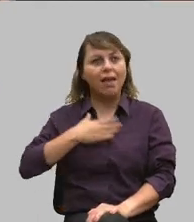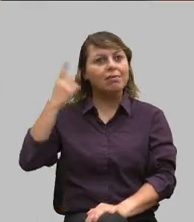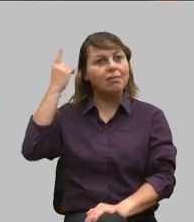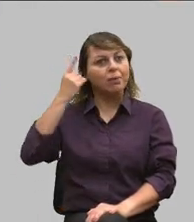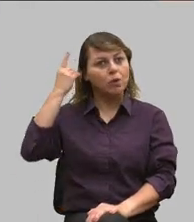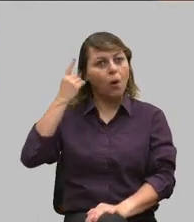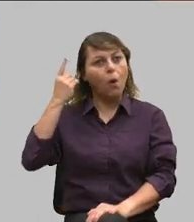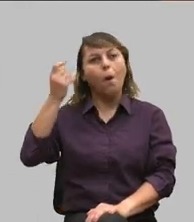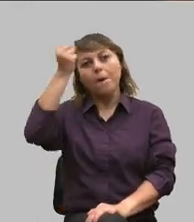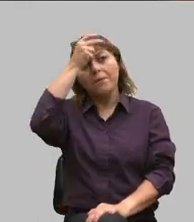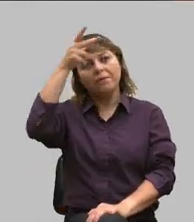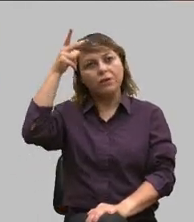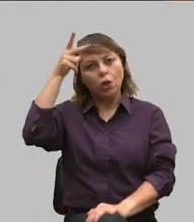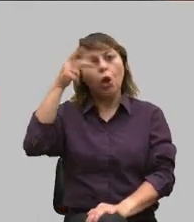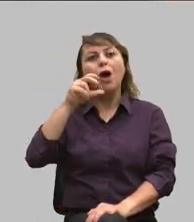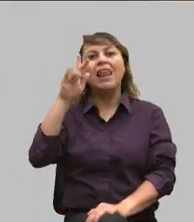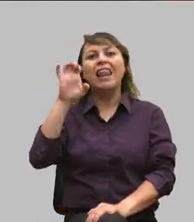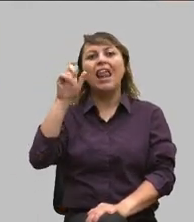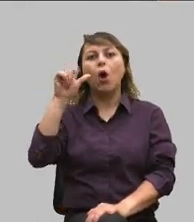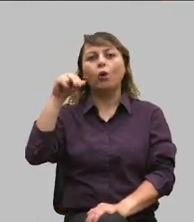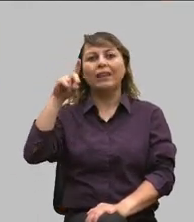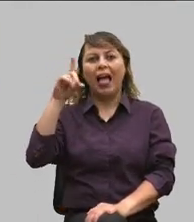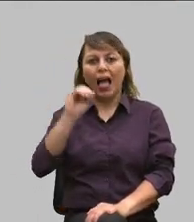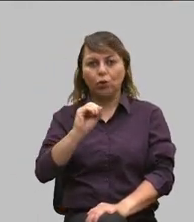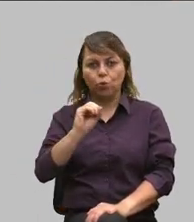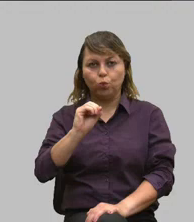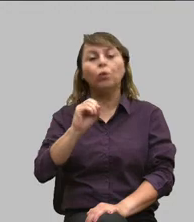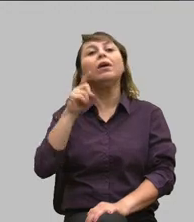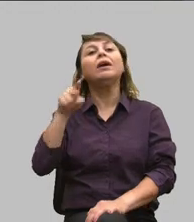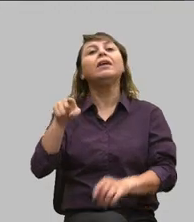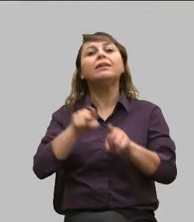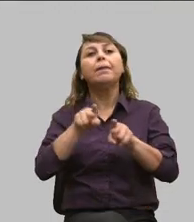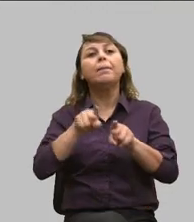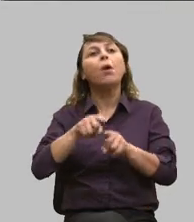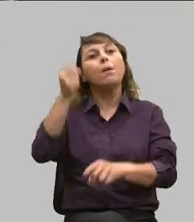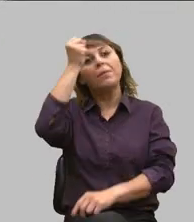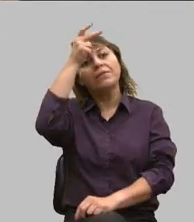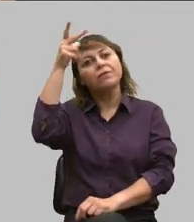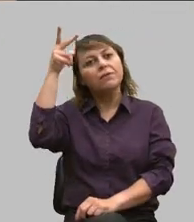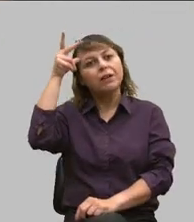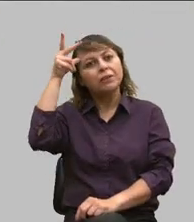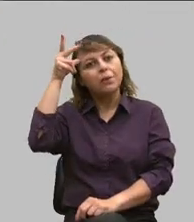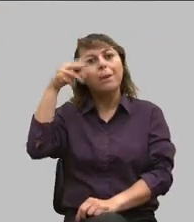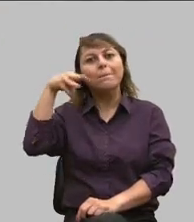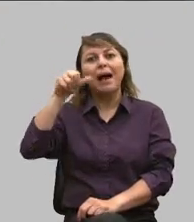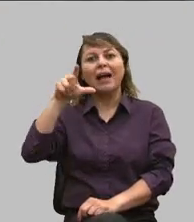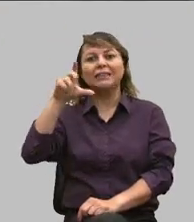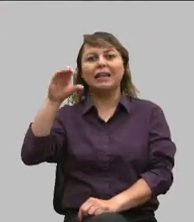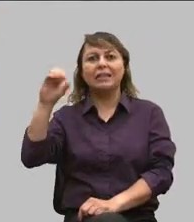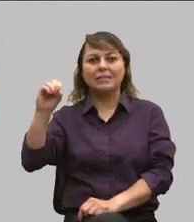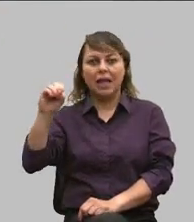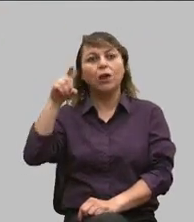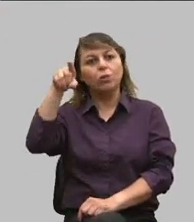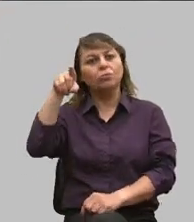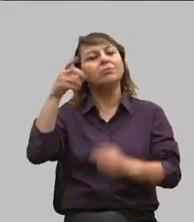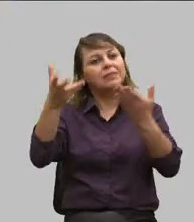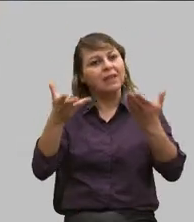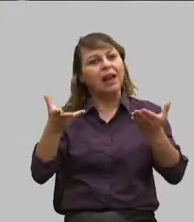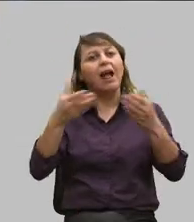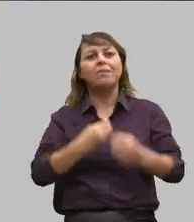prefeito Leonardo Lucena de Rio Manso e o prefeito Marcelo Pinheiro do sarzeda para ocupar lugar à